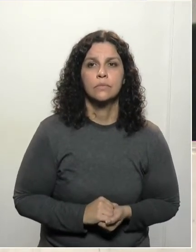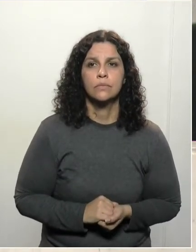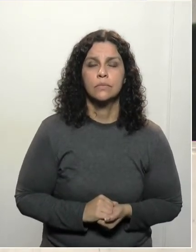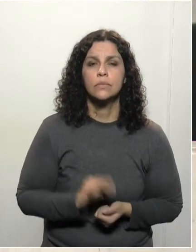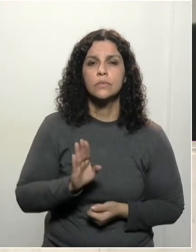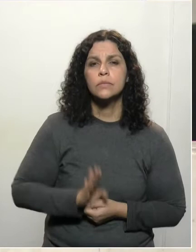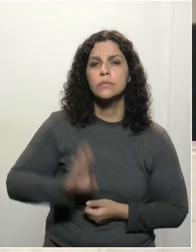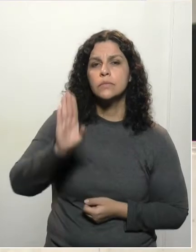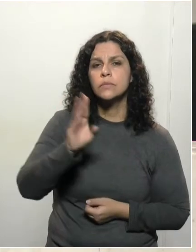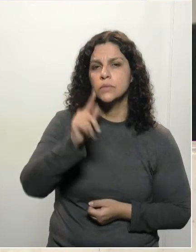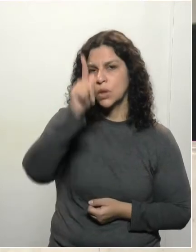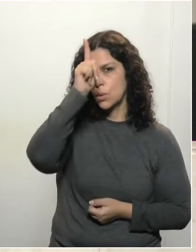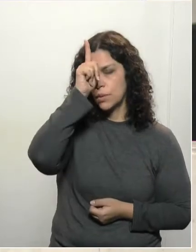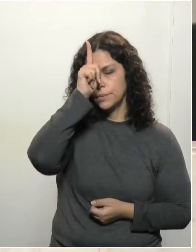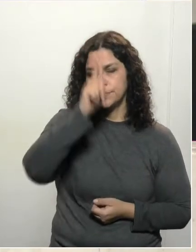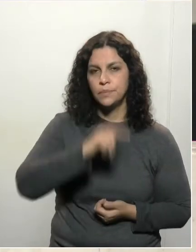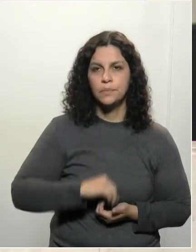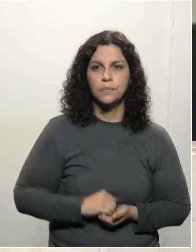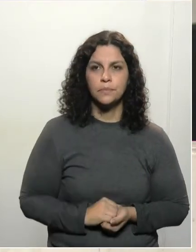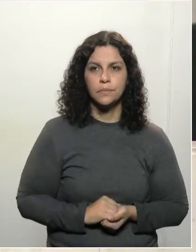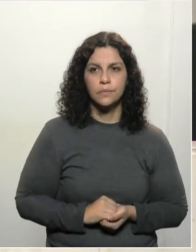Para encaminhar, deputado Goura.